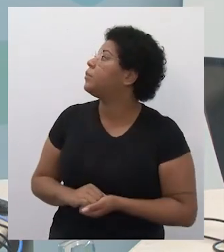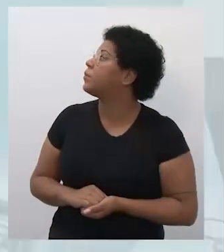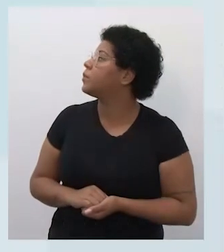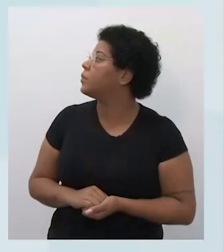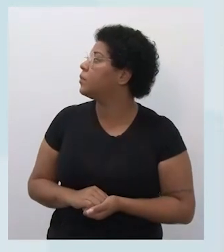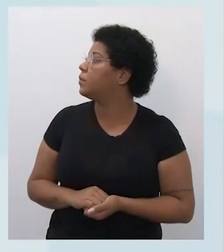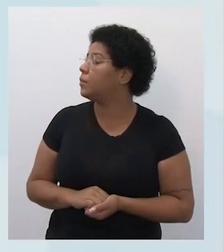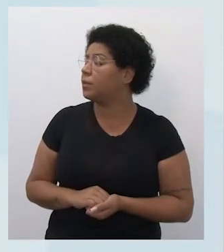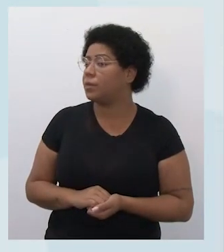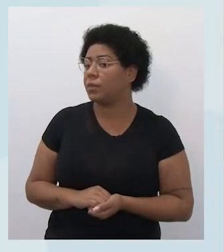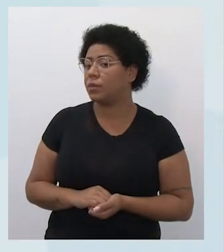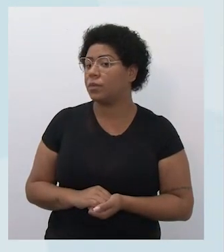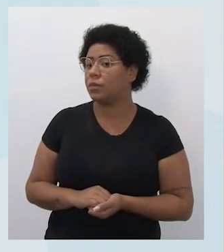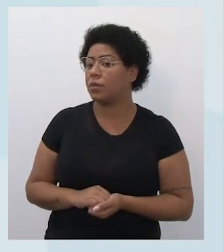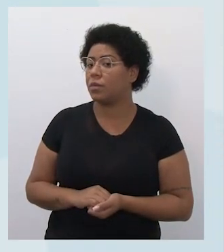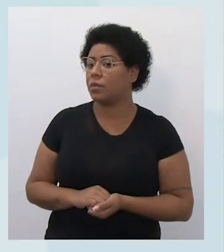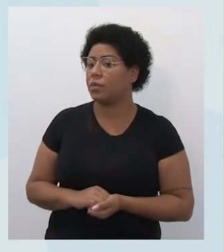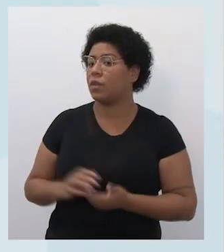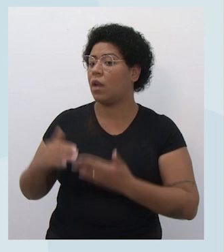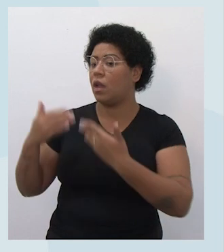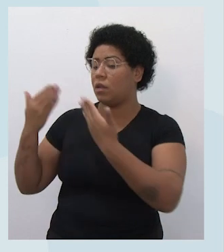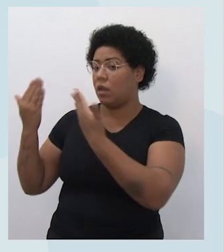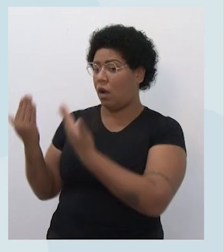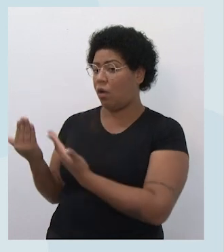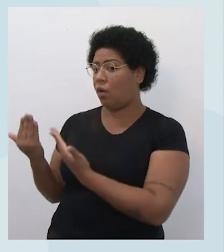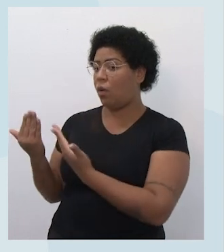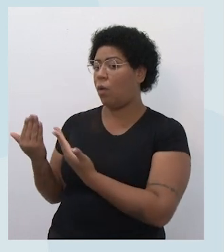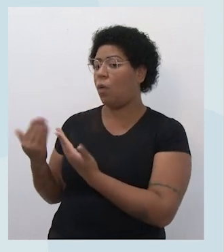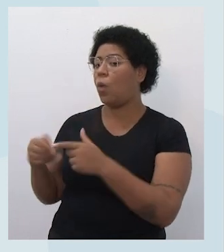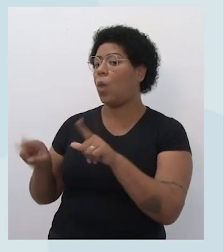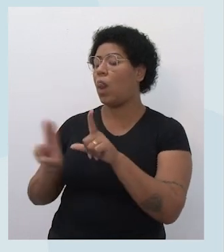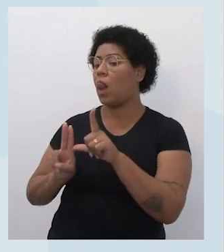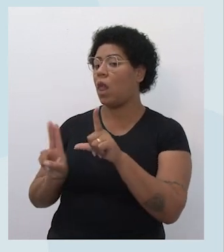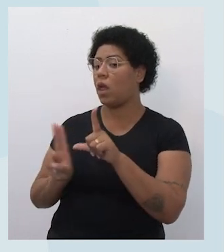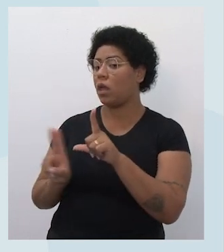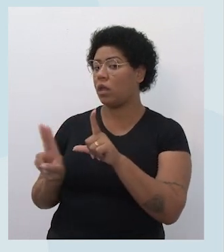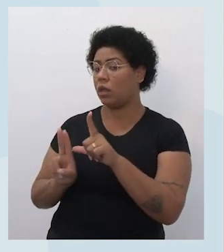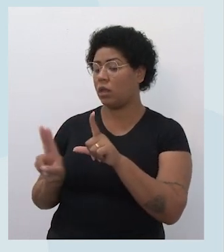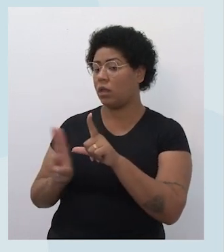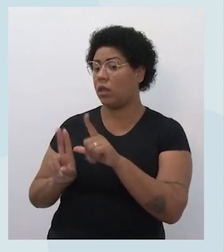para trazer novamente, aí está. Então, nós vamos exibir a